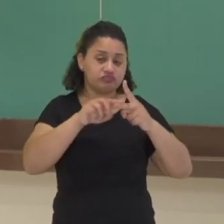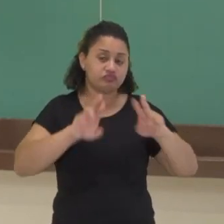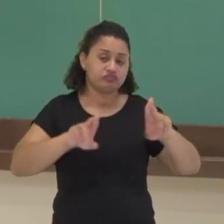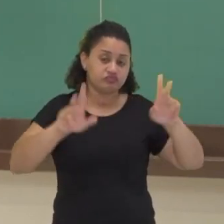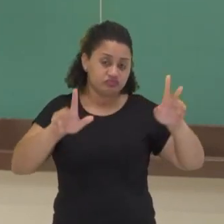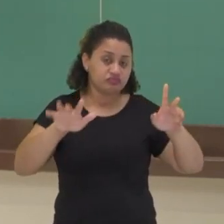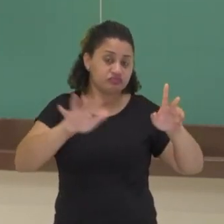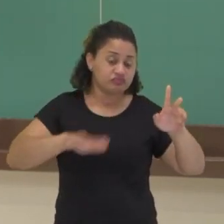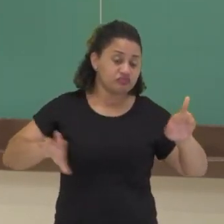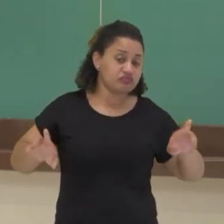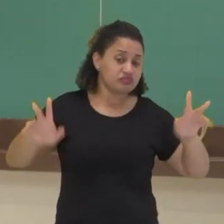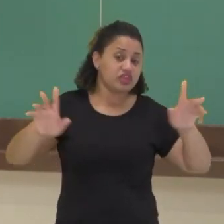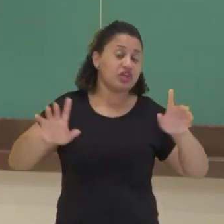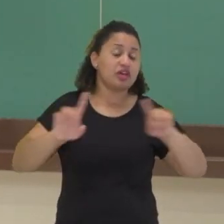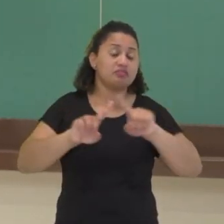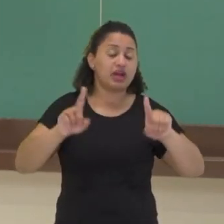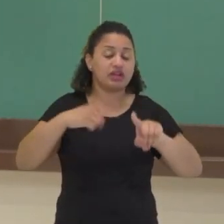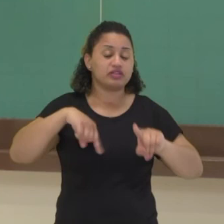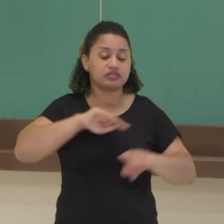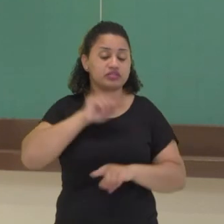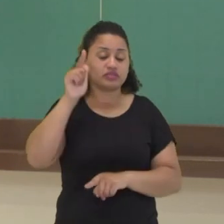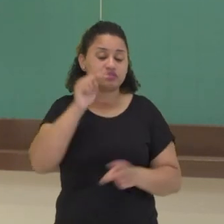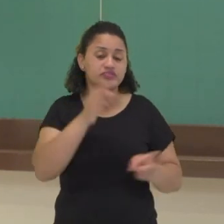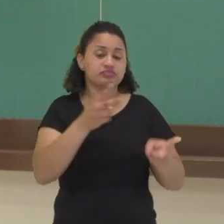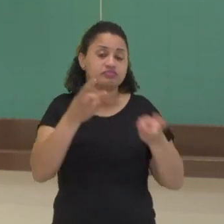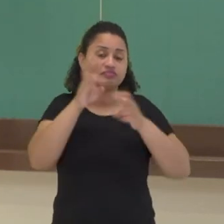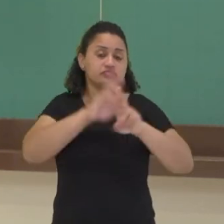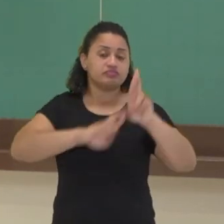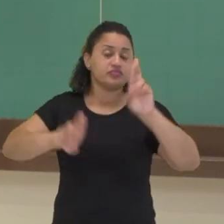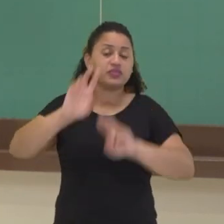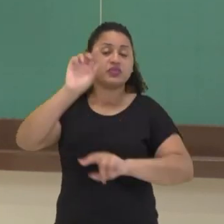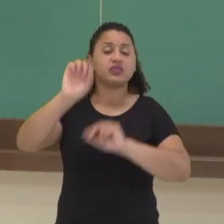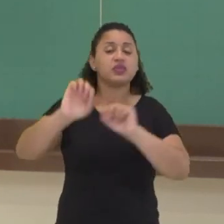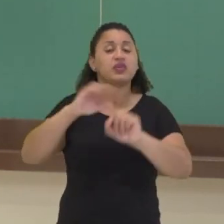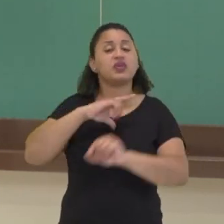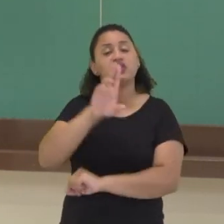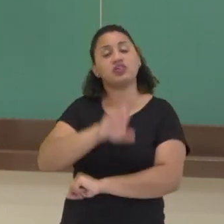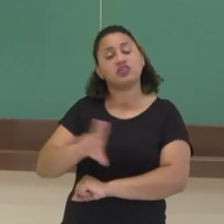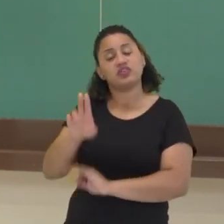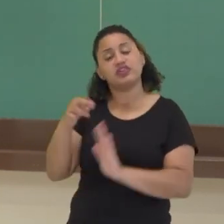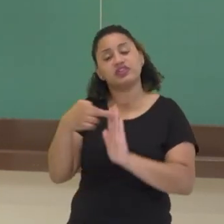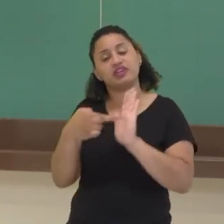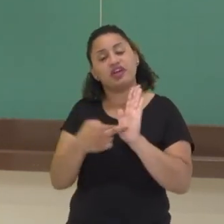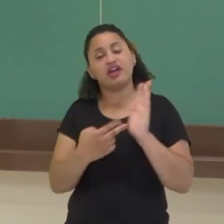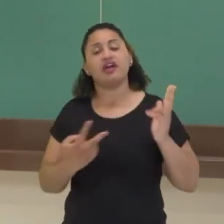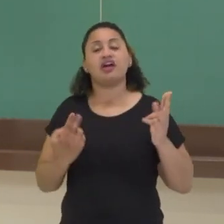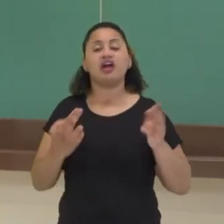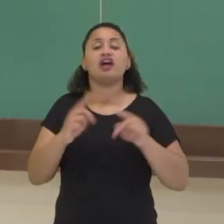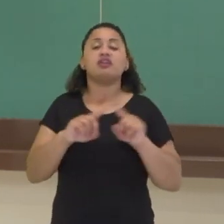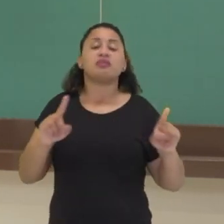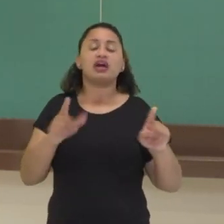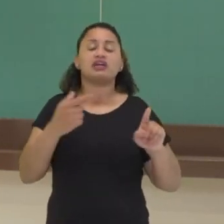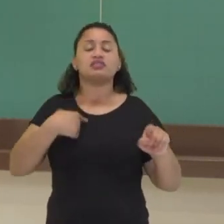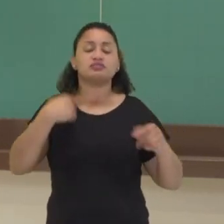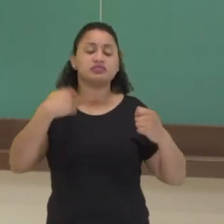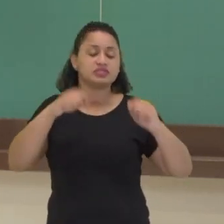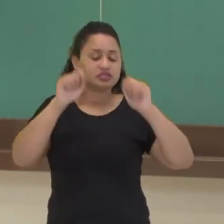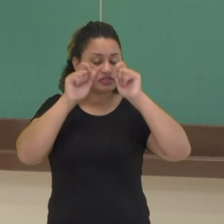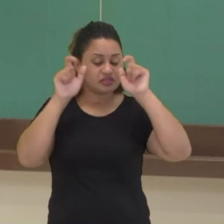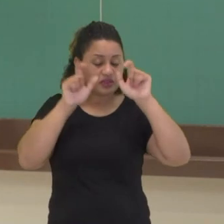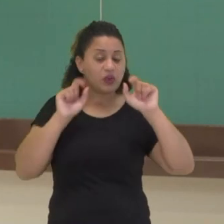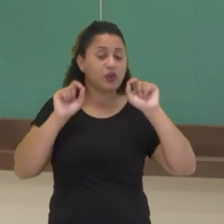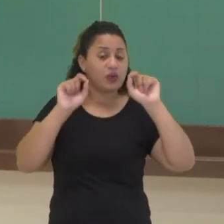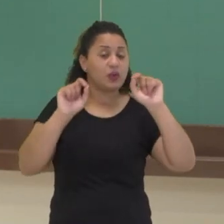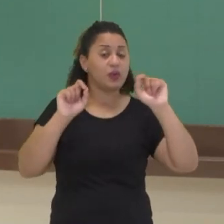diferentes, para que a gente observe que eu vou usar a mesma regra, porém eu tenho que estar muito atenta no que